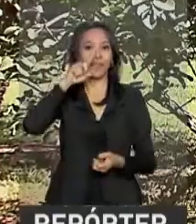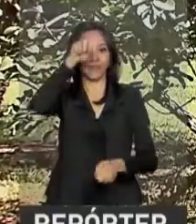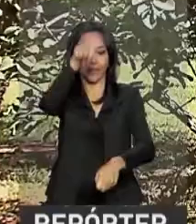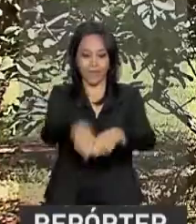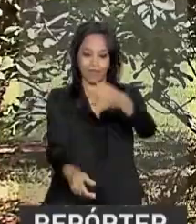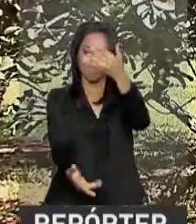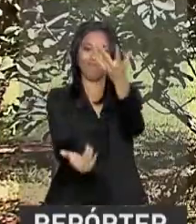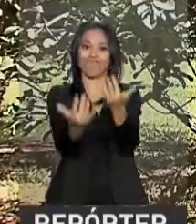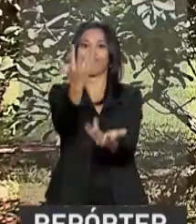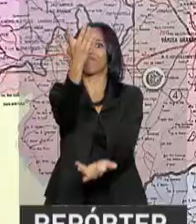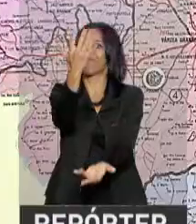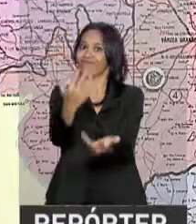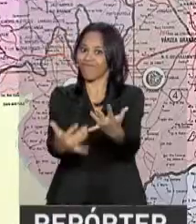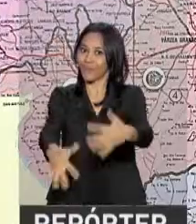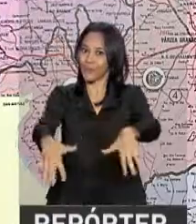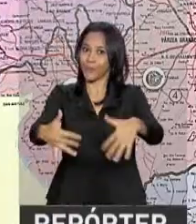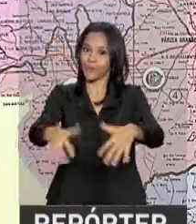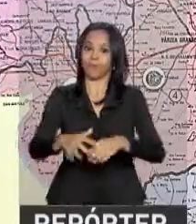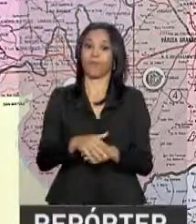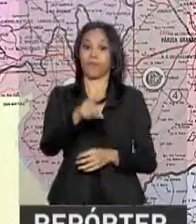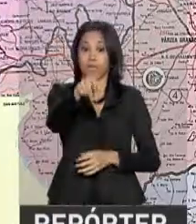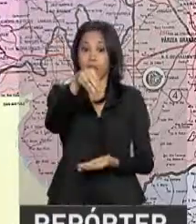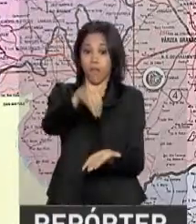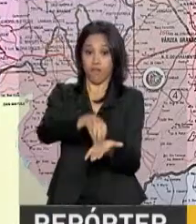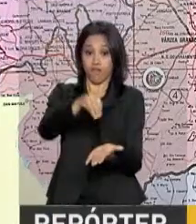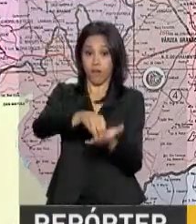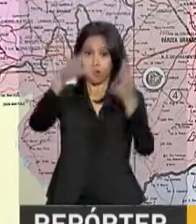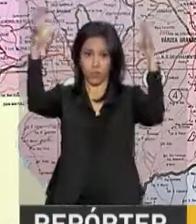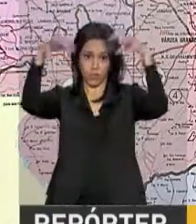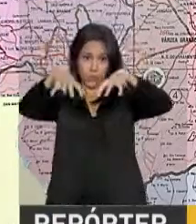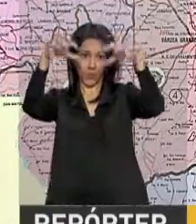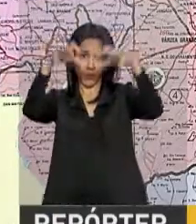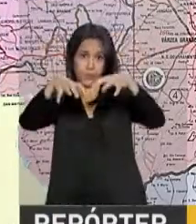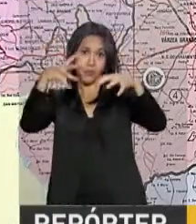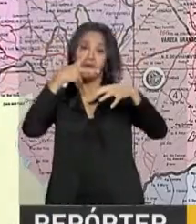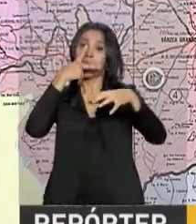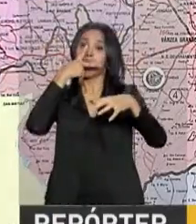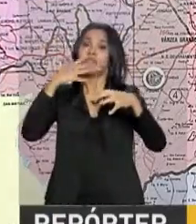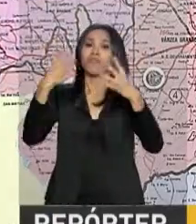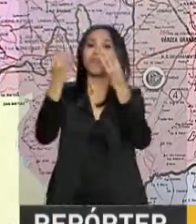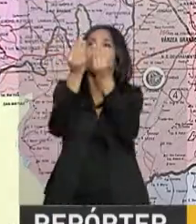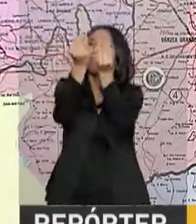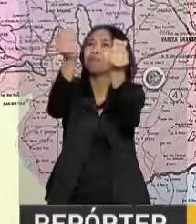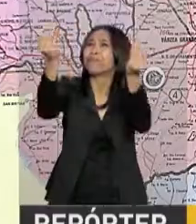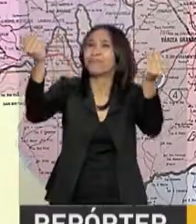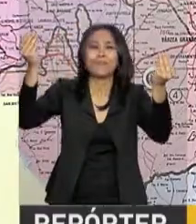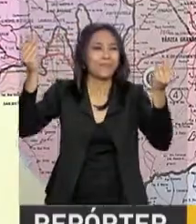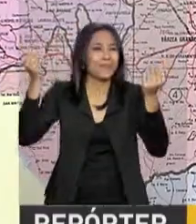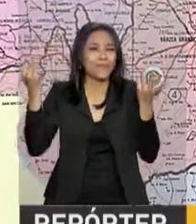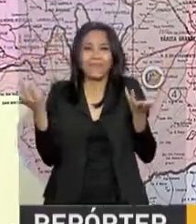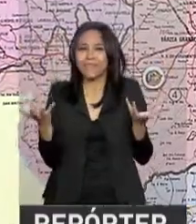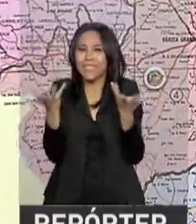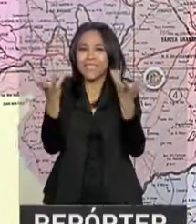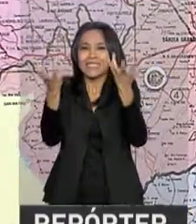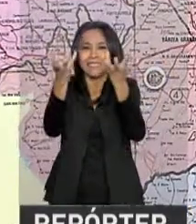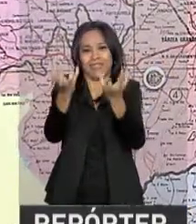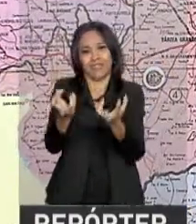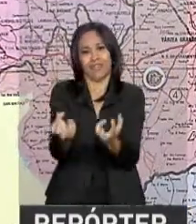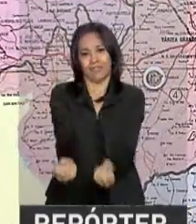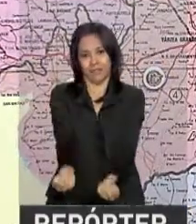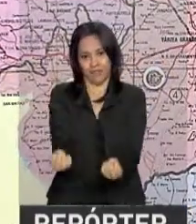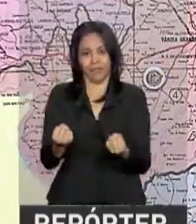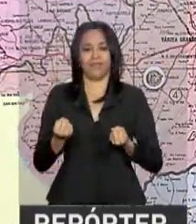florestais aumenta. Com a falta de chuva, gente tem uma diminuição da umidade relativa do ar. A gente tem um